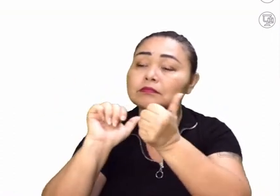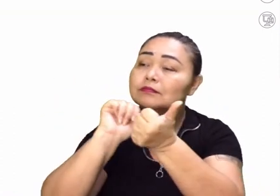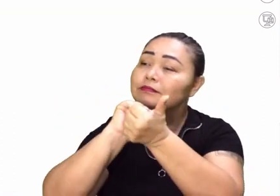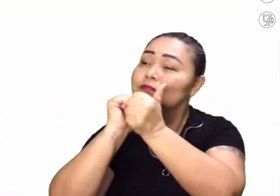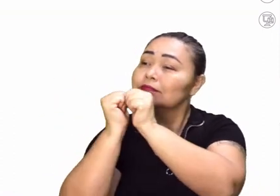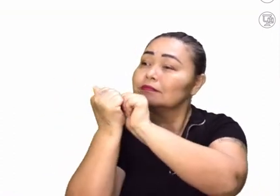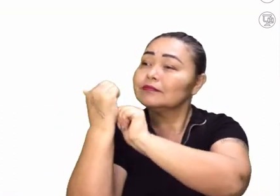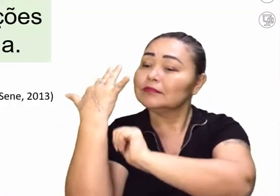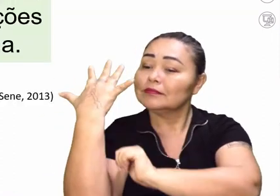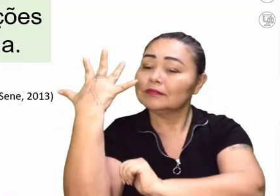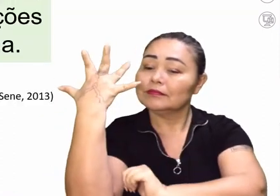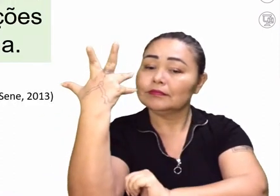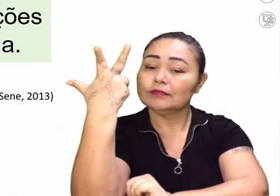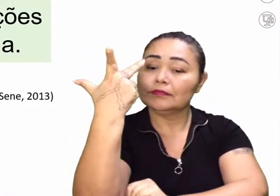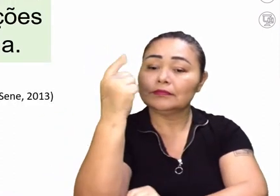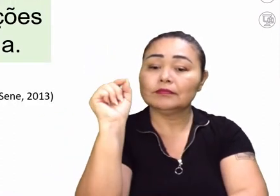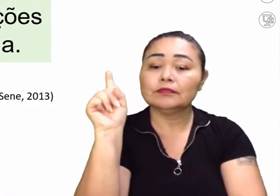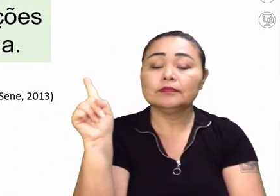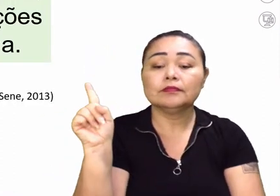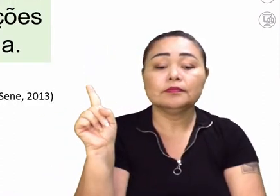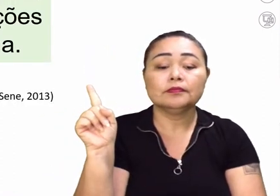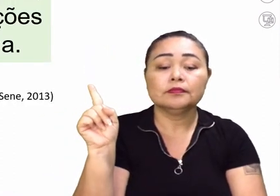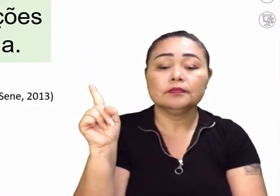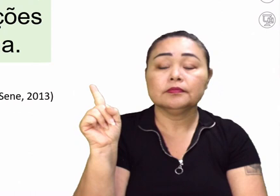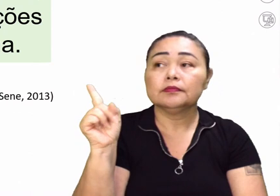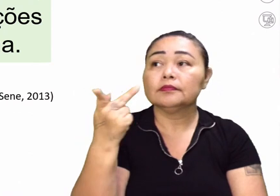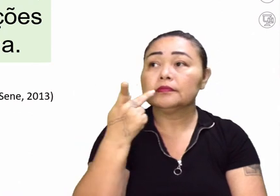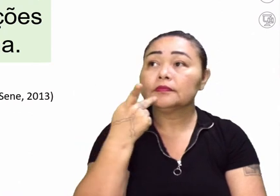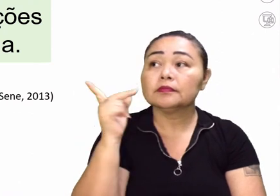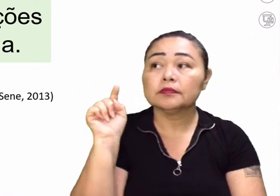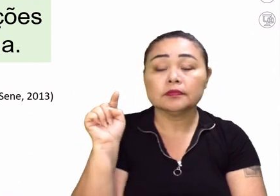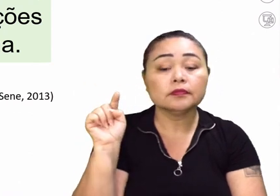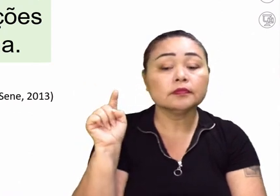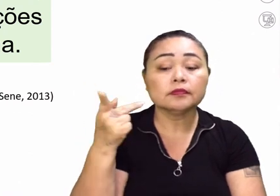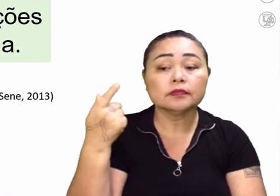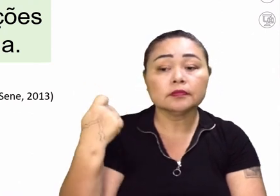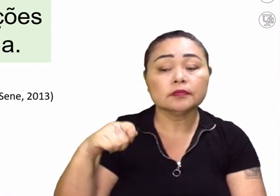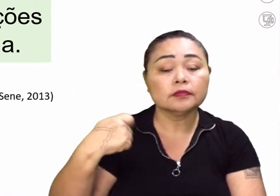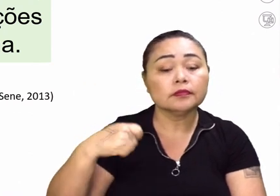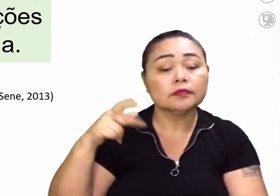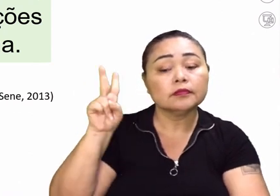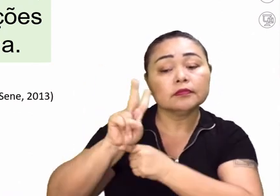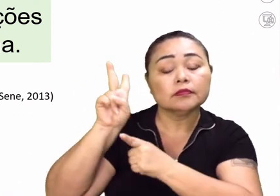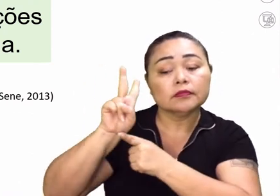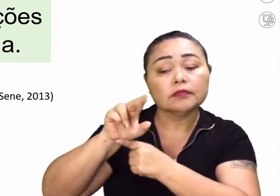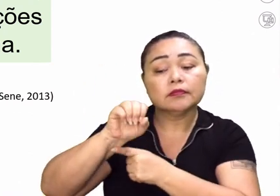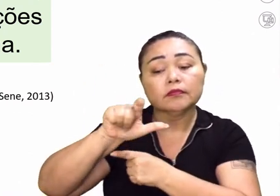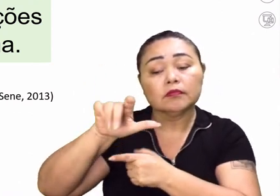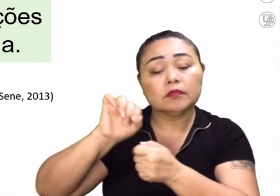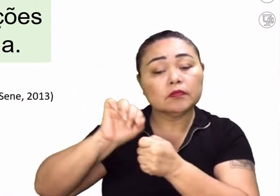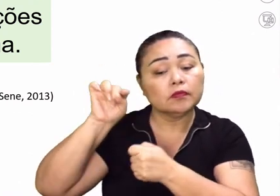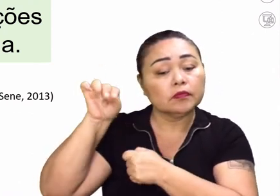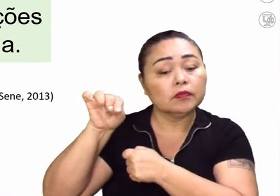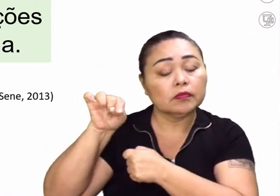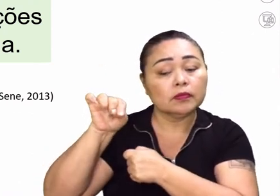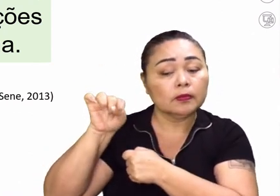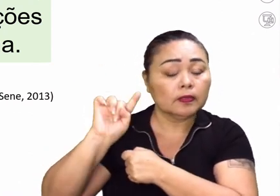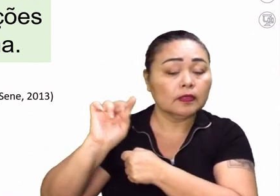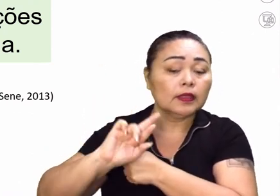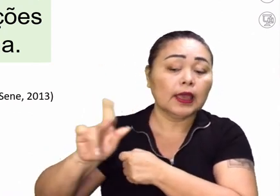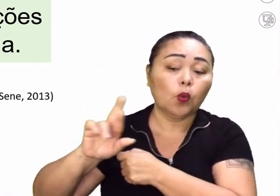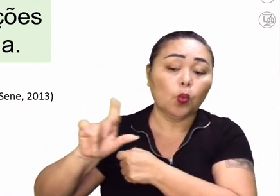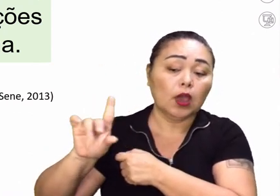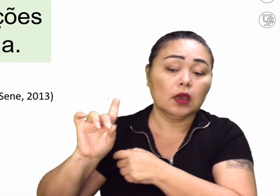então Rogério a gente pode dizer que a gente precisa conservar esse solo porque o solo ele não é